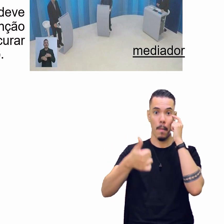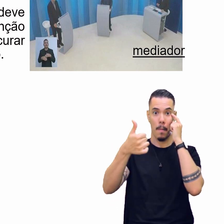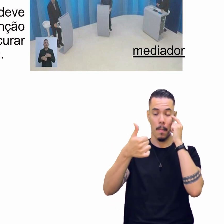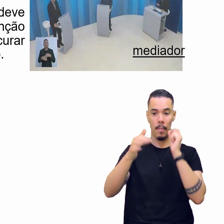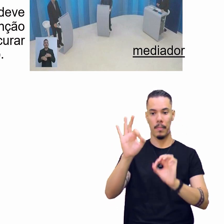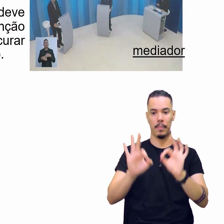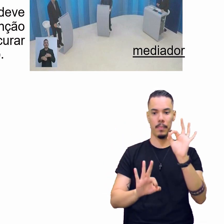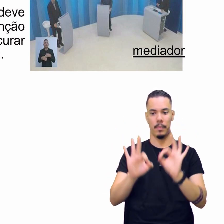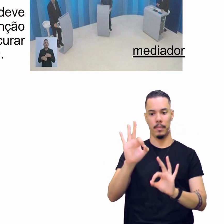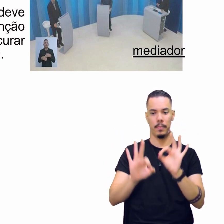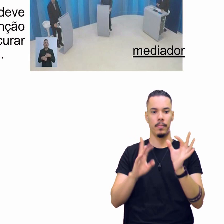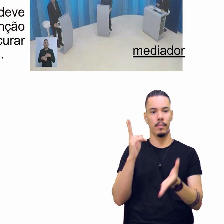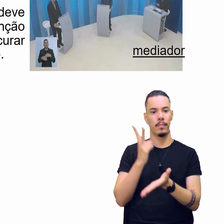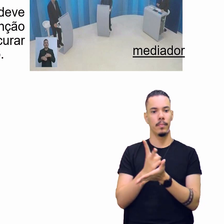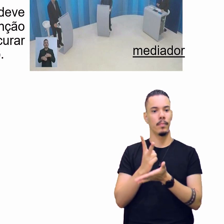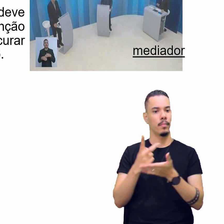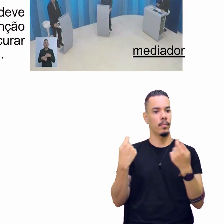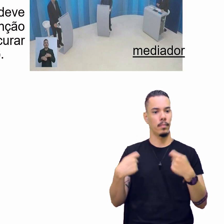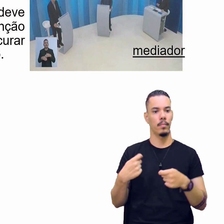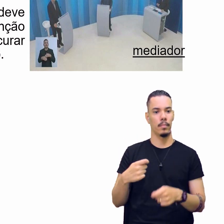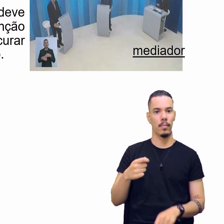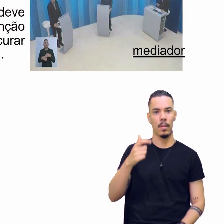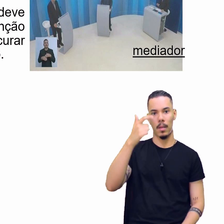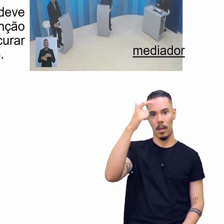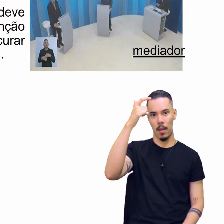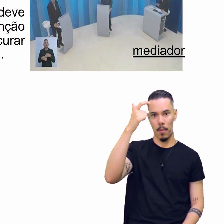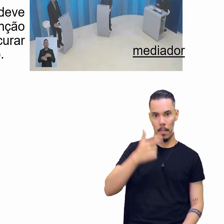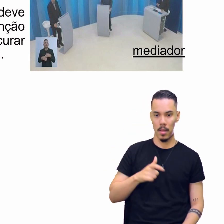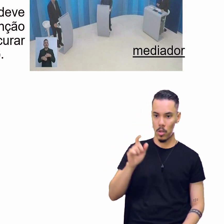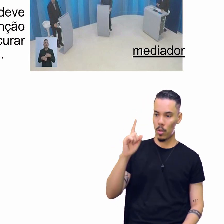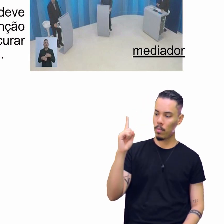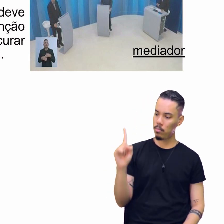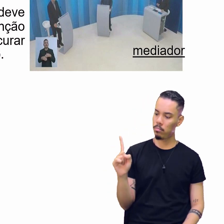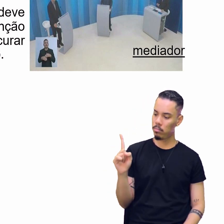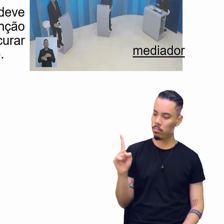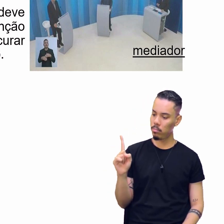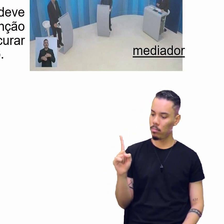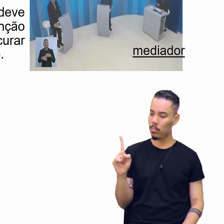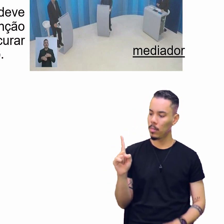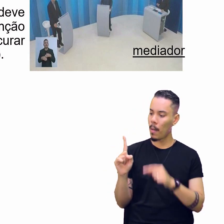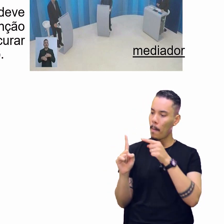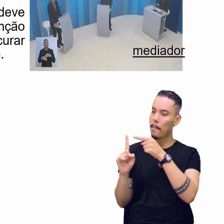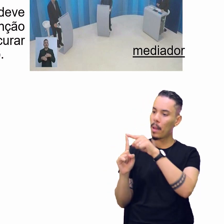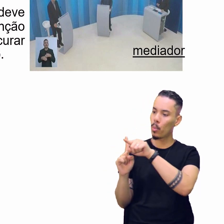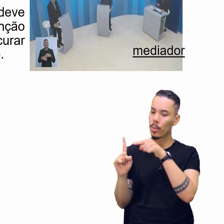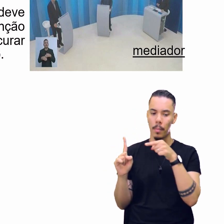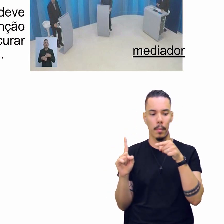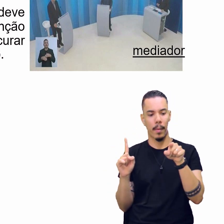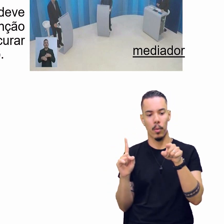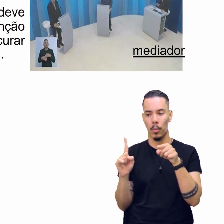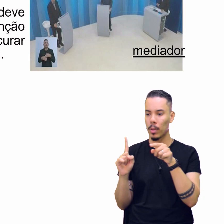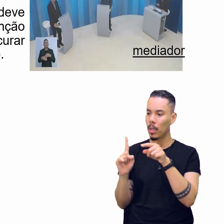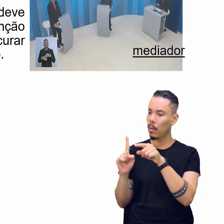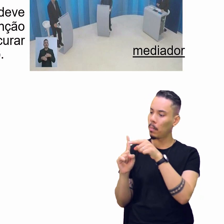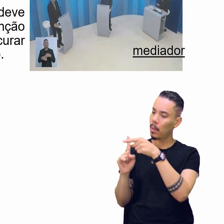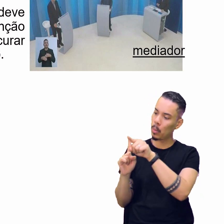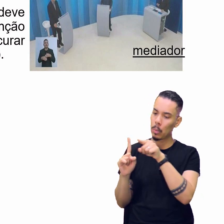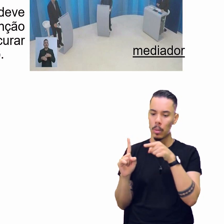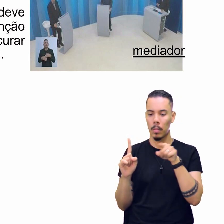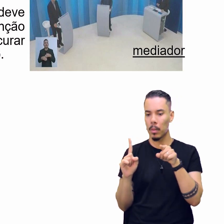organização, deve sempre haver um mediador, tá? E o mediador que você está vendo aí, né? que tem a função de